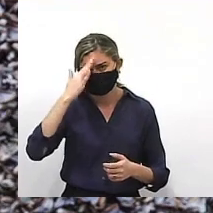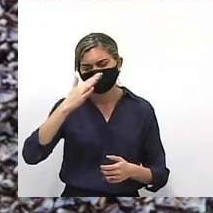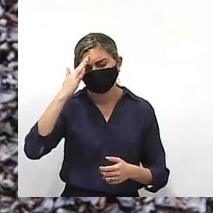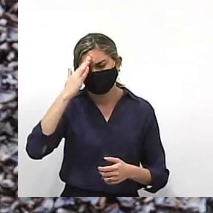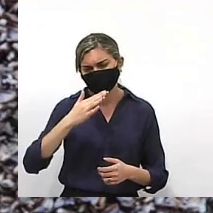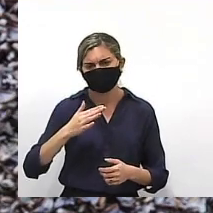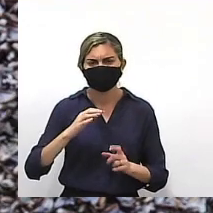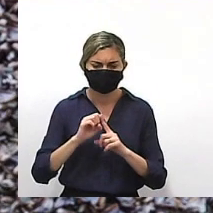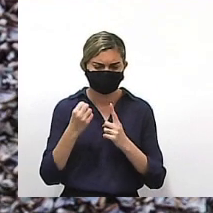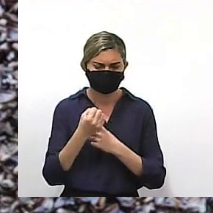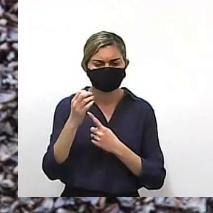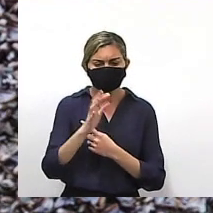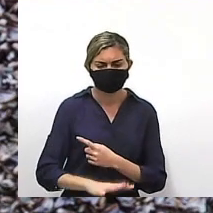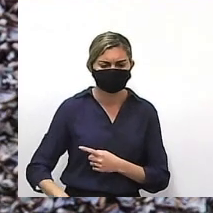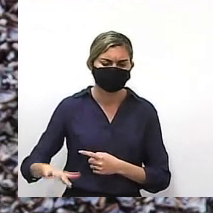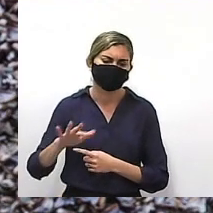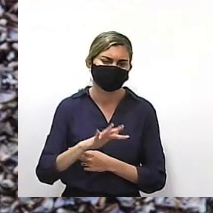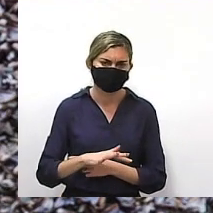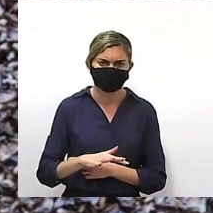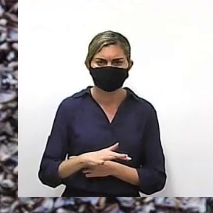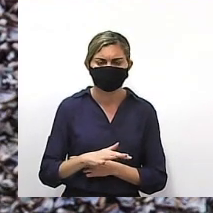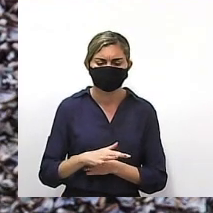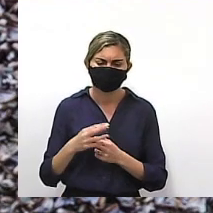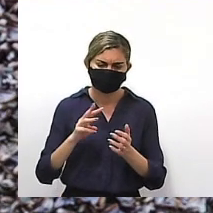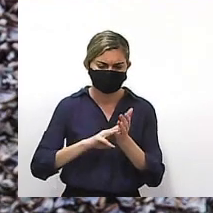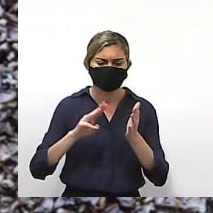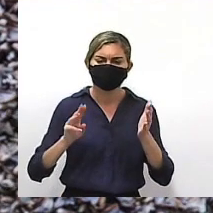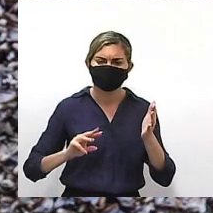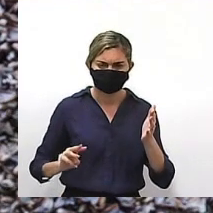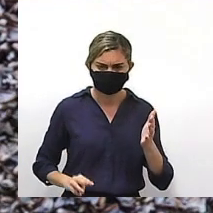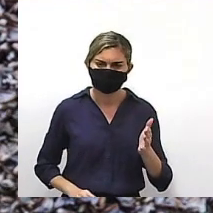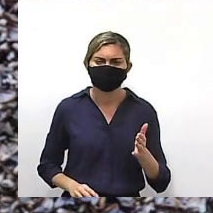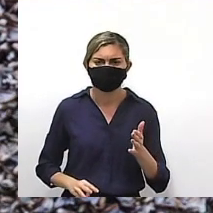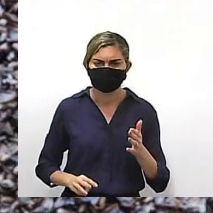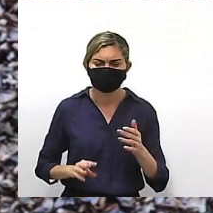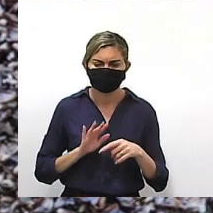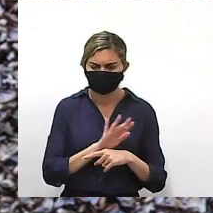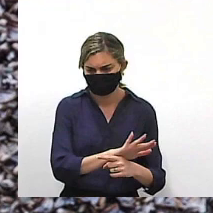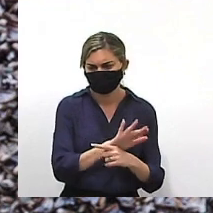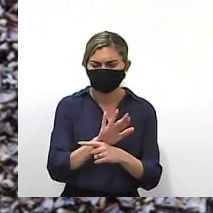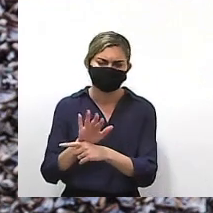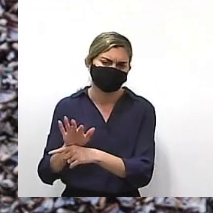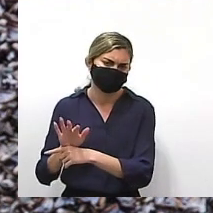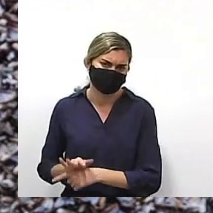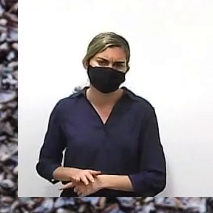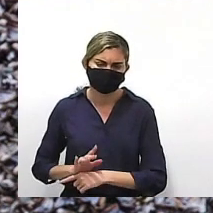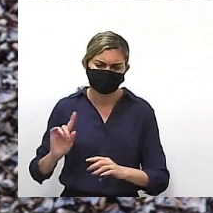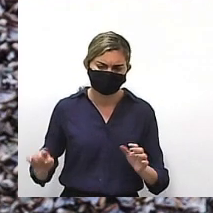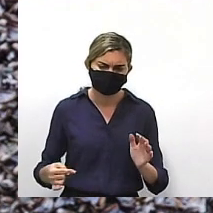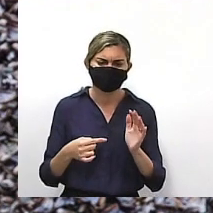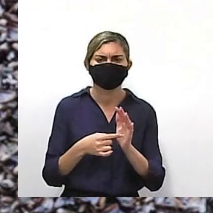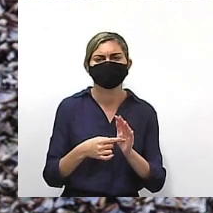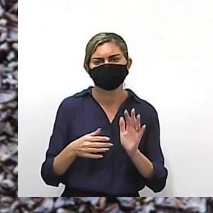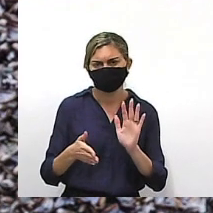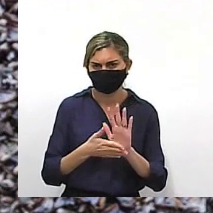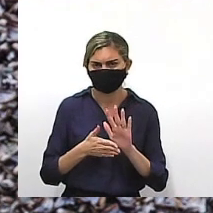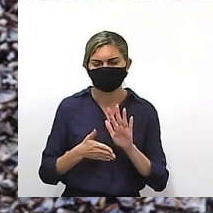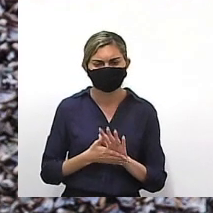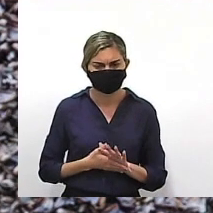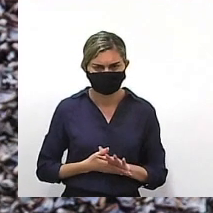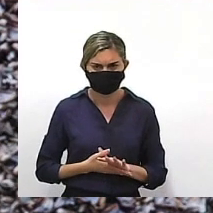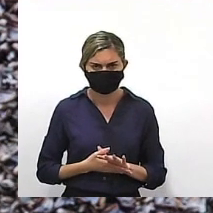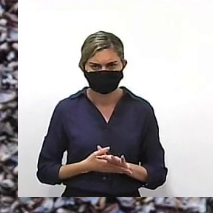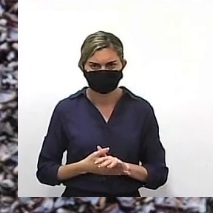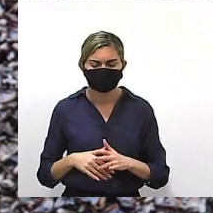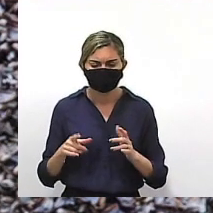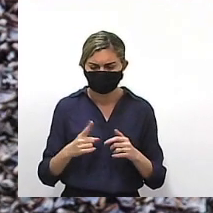compreender a sociedade, e a metodologia o ajuda a atingir essa meta.